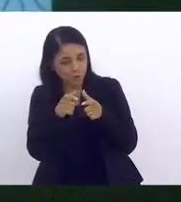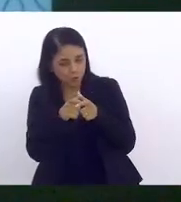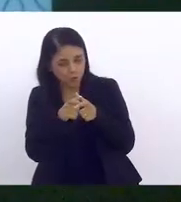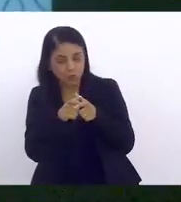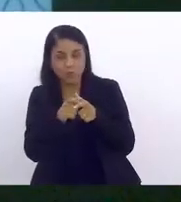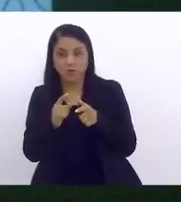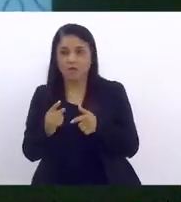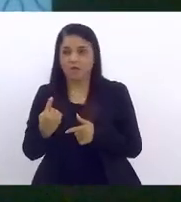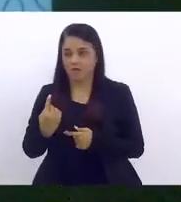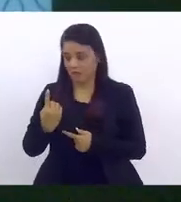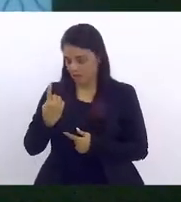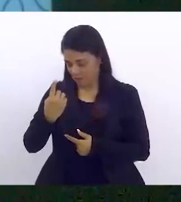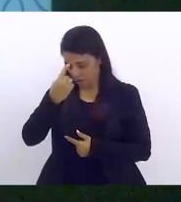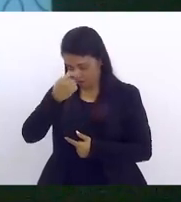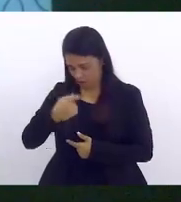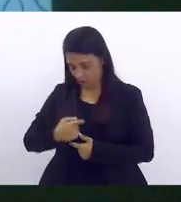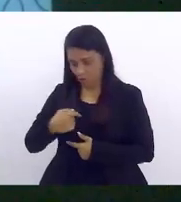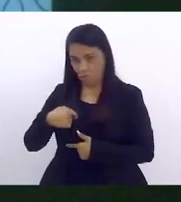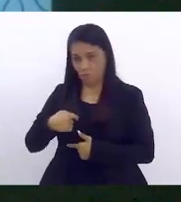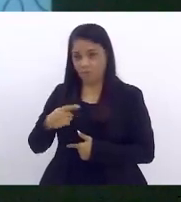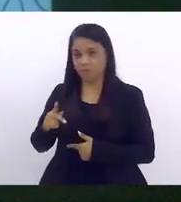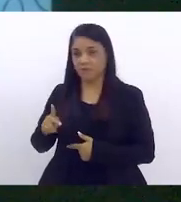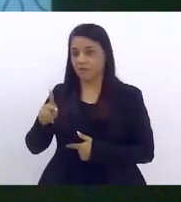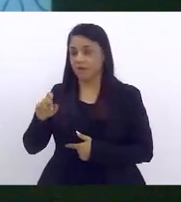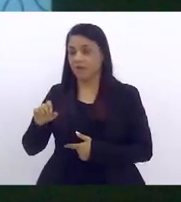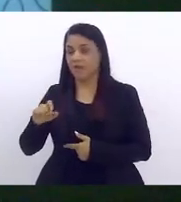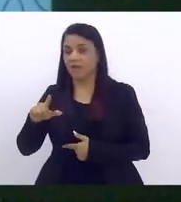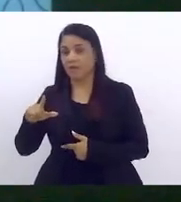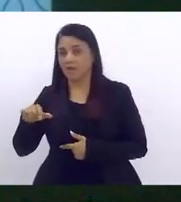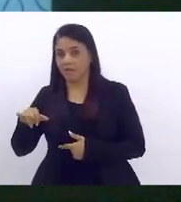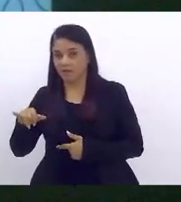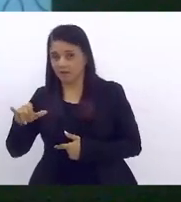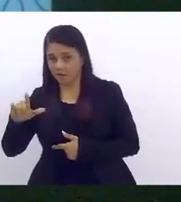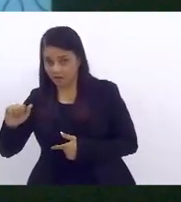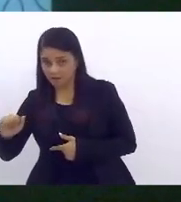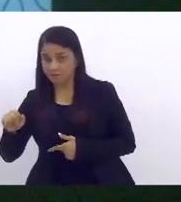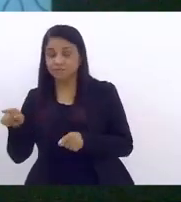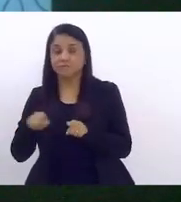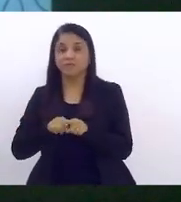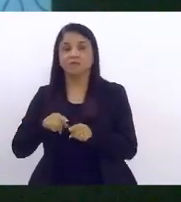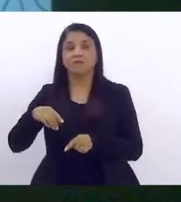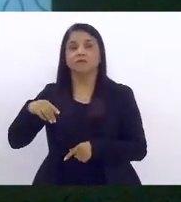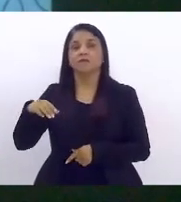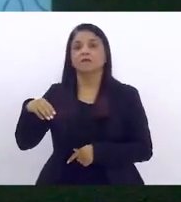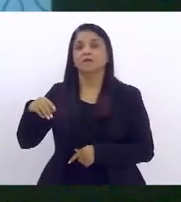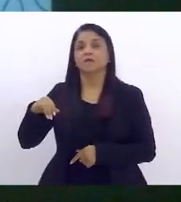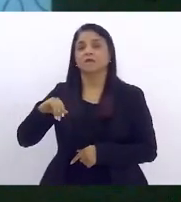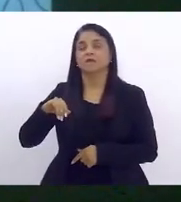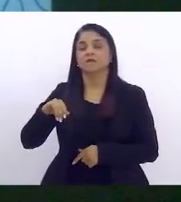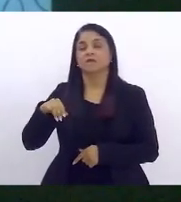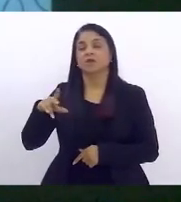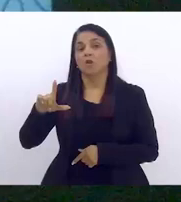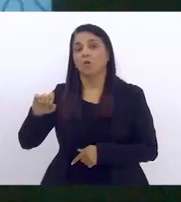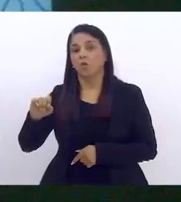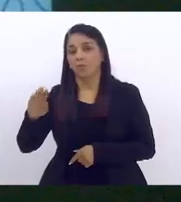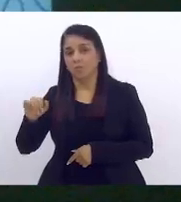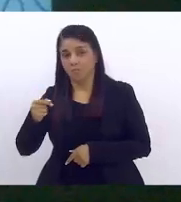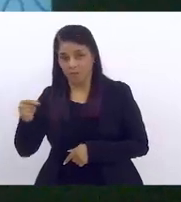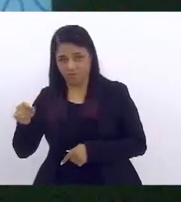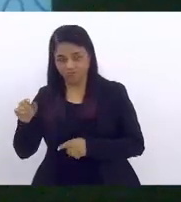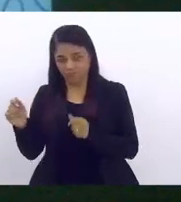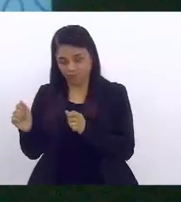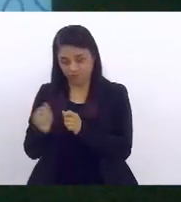eu, Keila e Carol Lobão na gestão do projeto. Mas aí a gente passou por essa reformulação no projeto esse